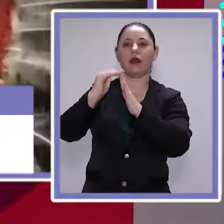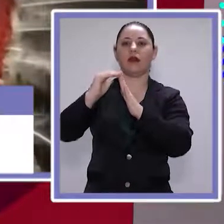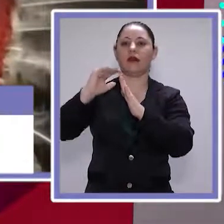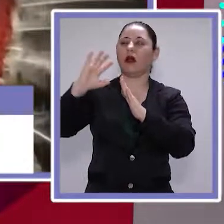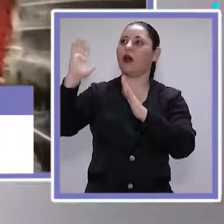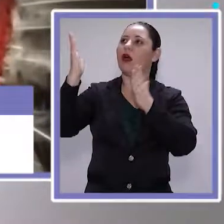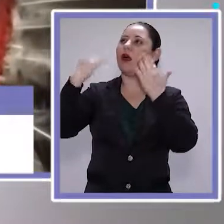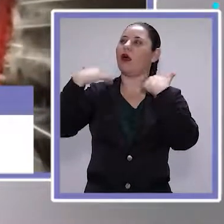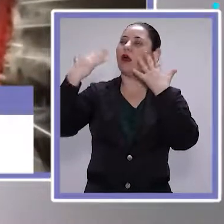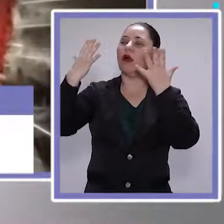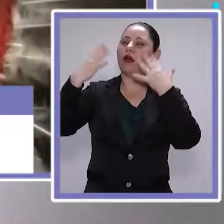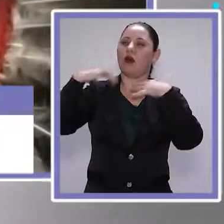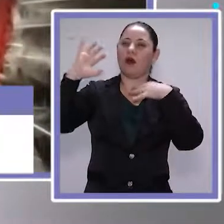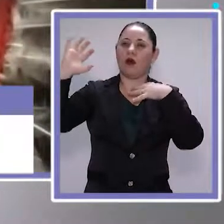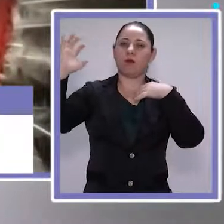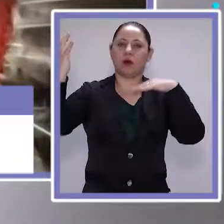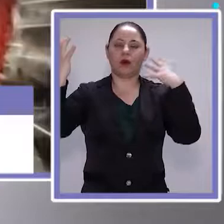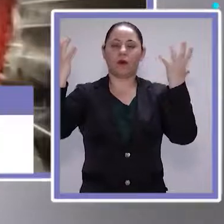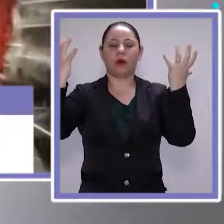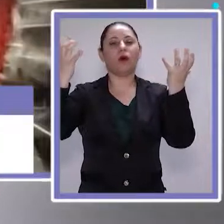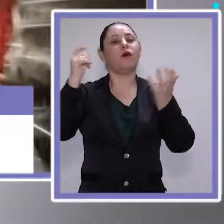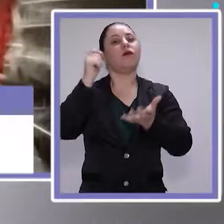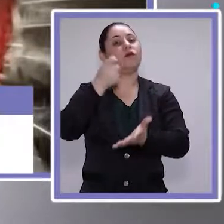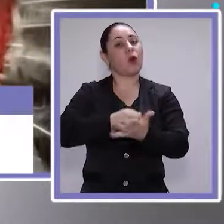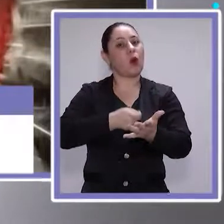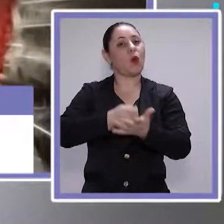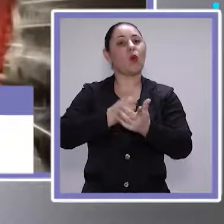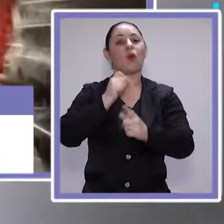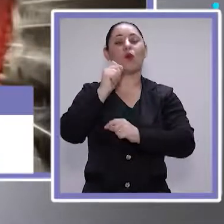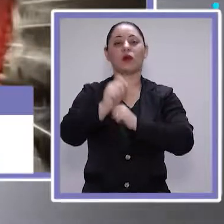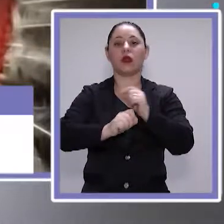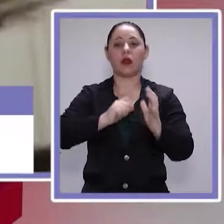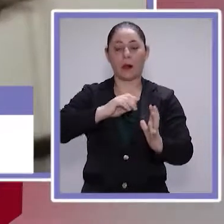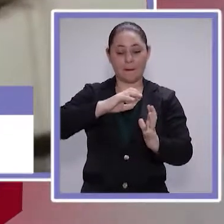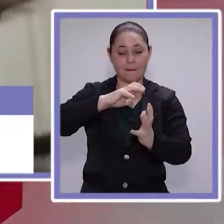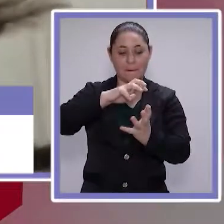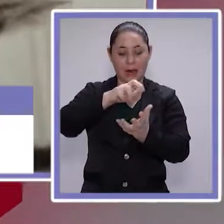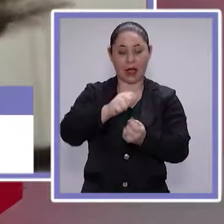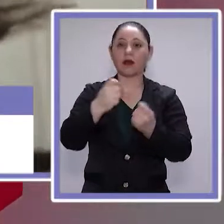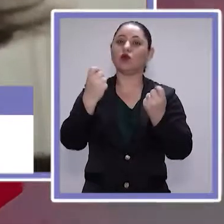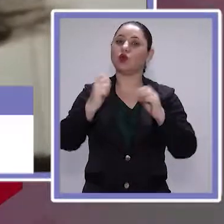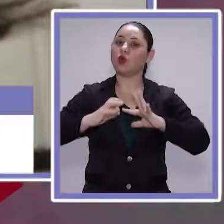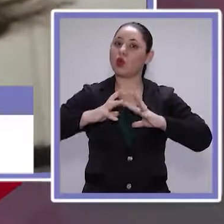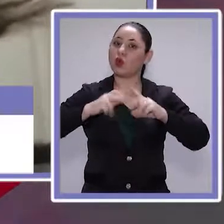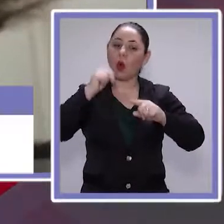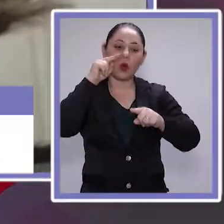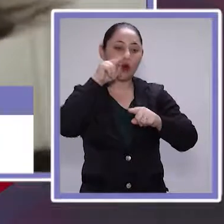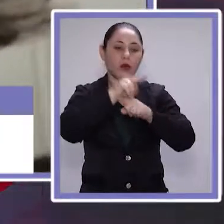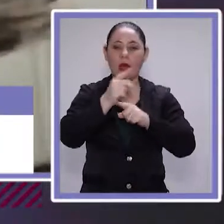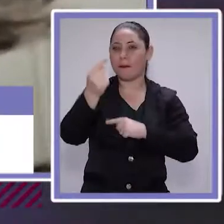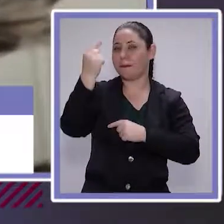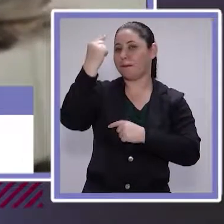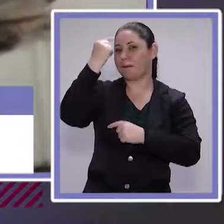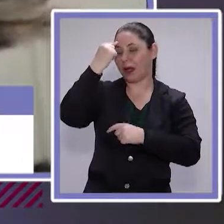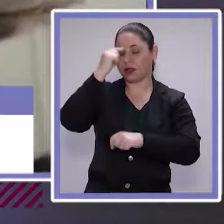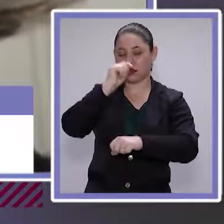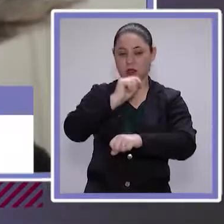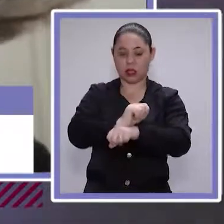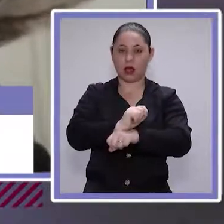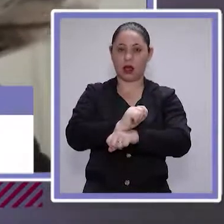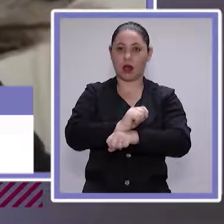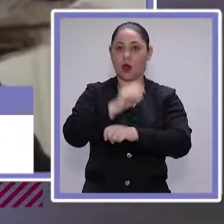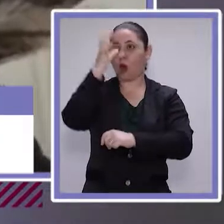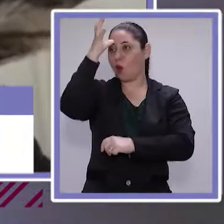As pautas se assemelham ou cada região tem a sua particularidade? Bom, no mundo a pauta é única,